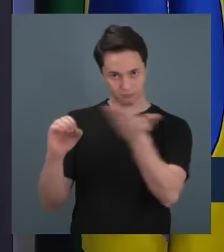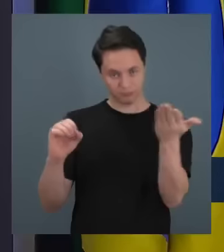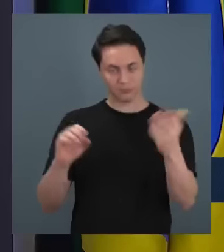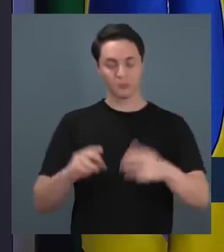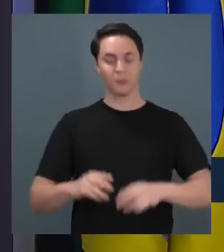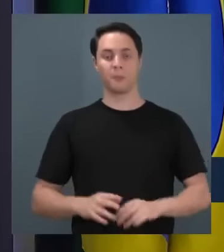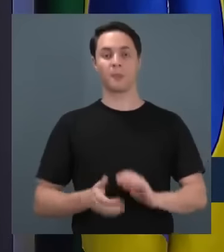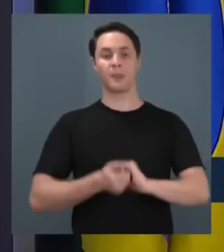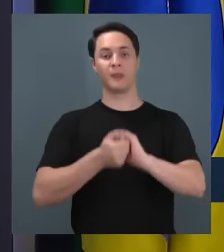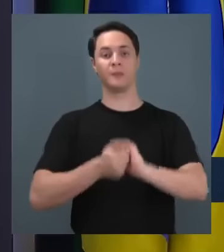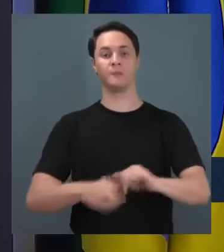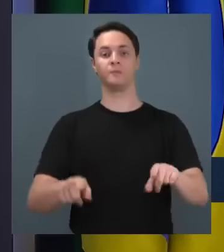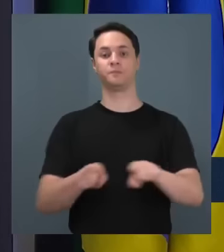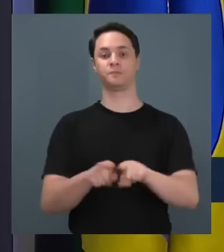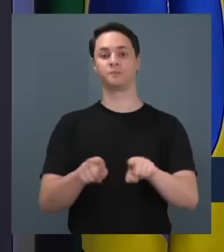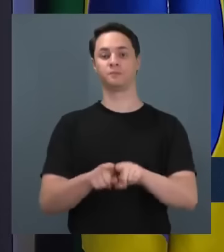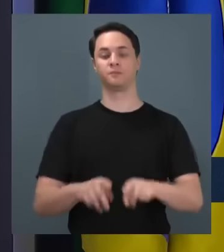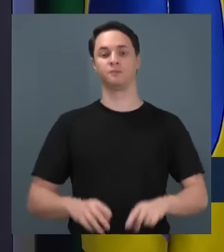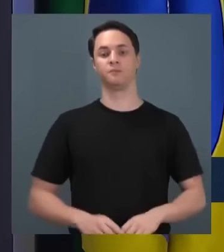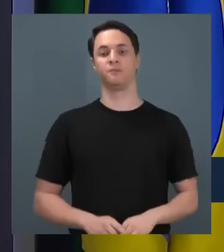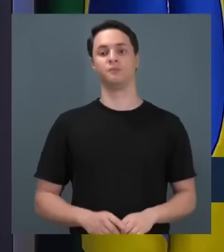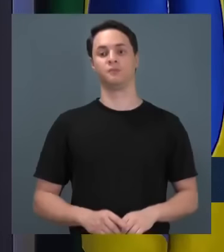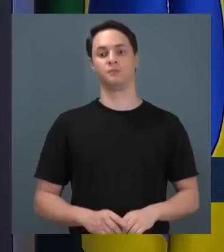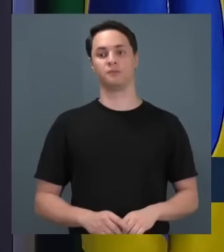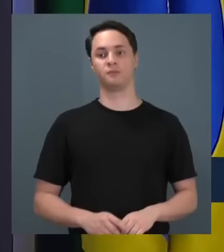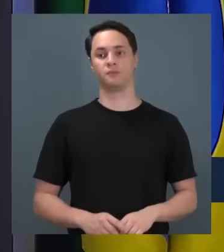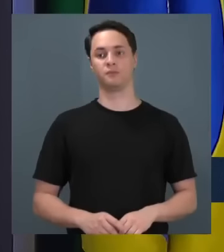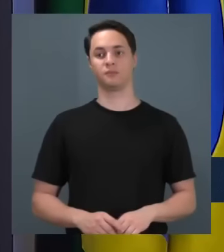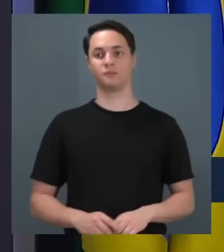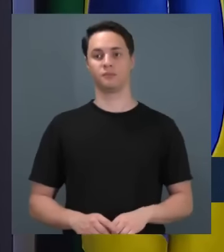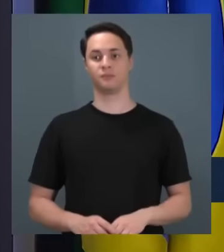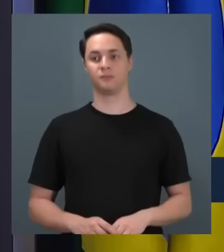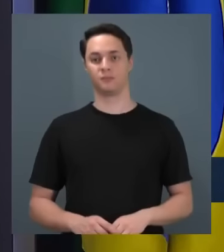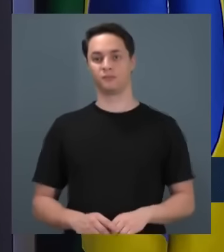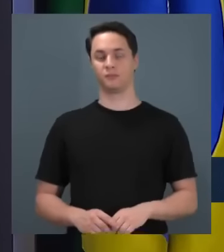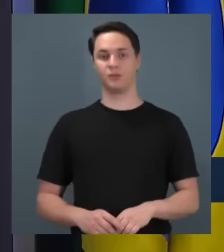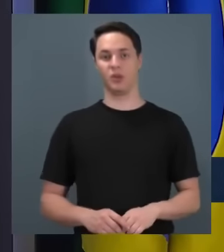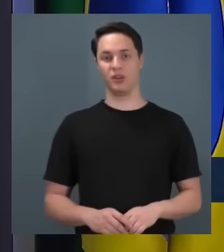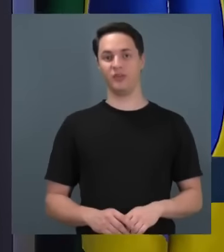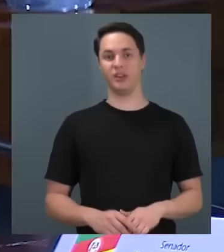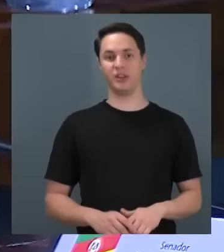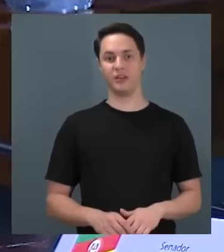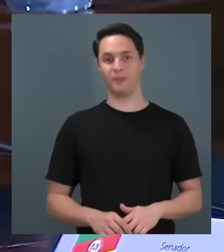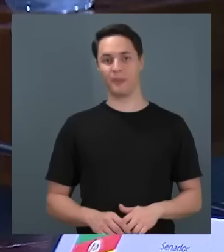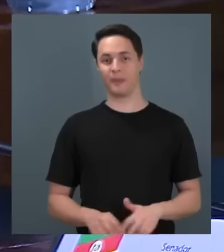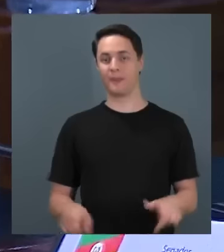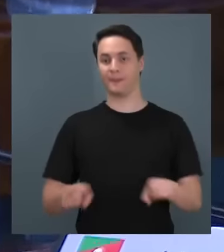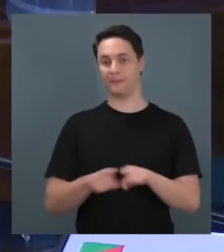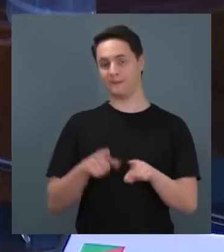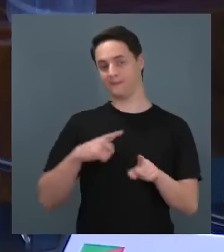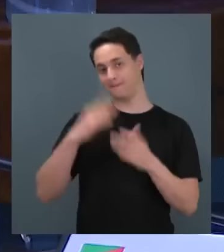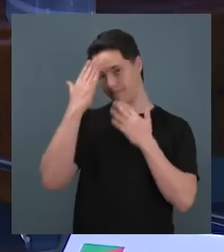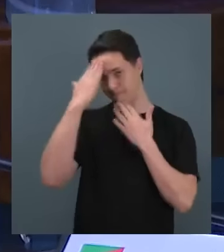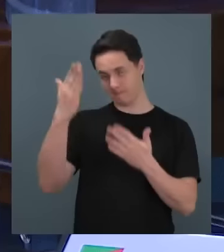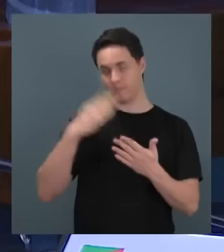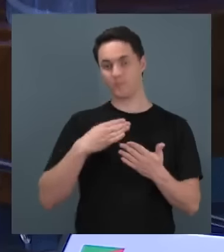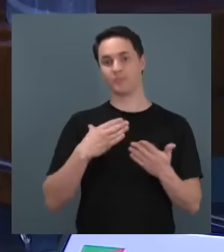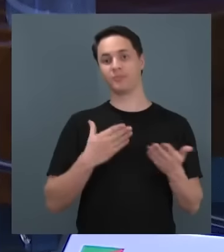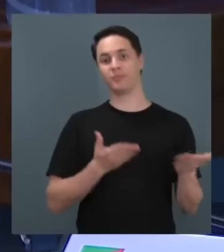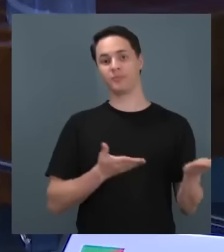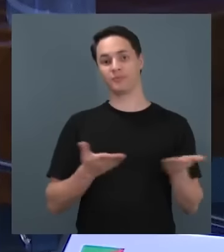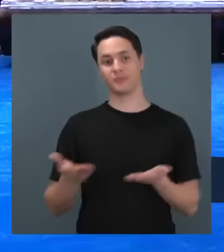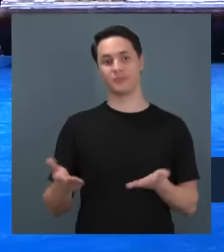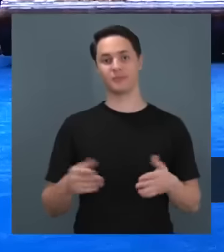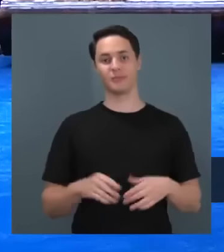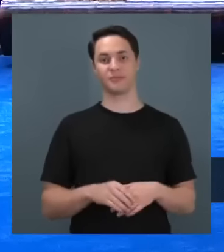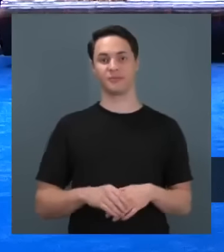o nosso querido senador do Rio Grande do Sul, senador Paulo Paim. Muito obrigado por ter cedido ele,